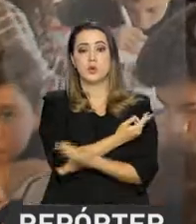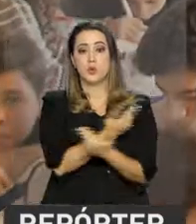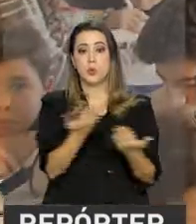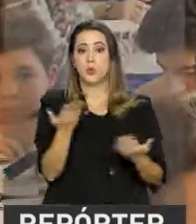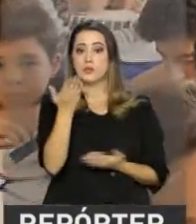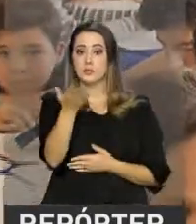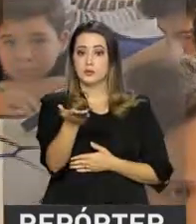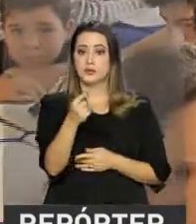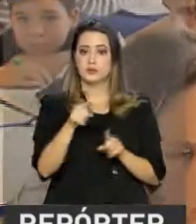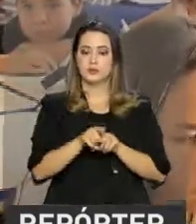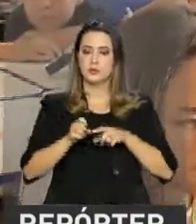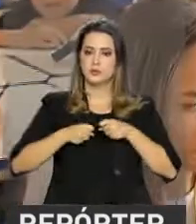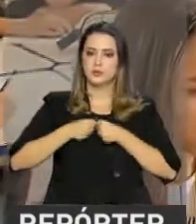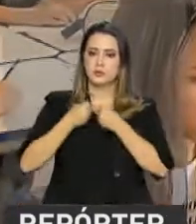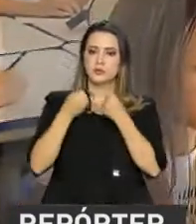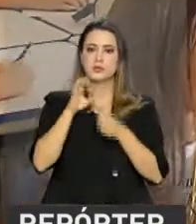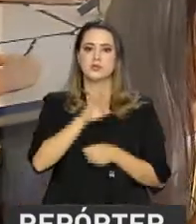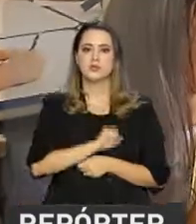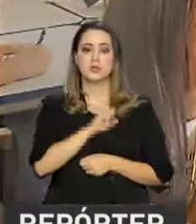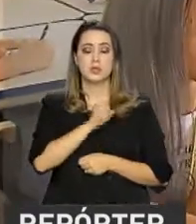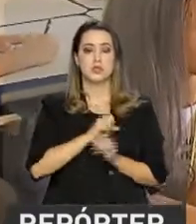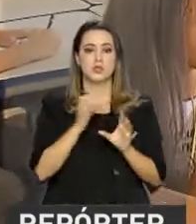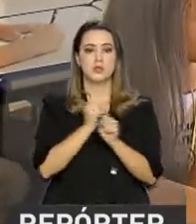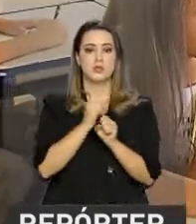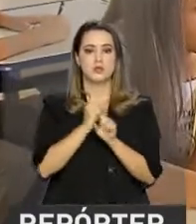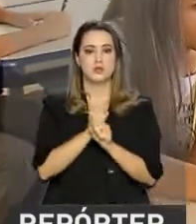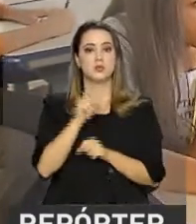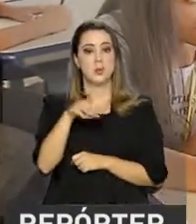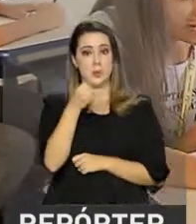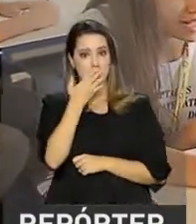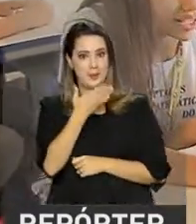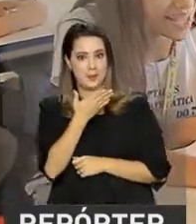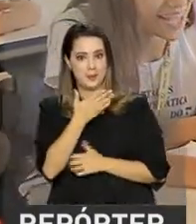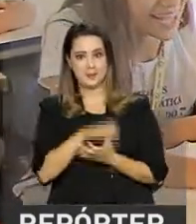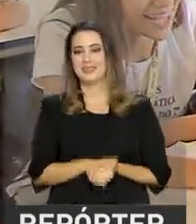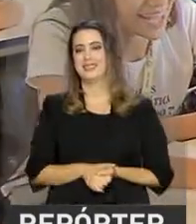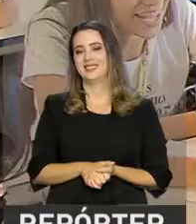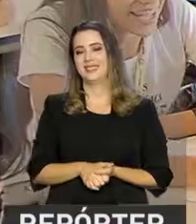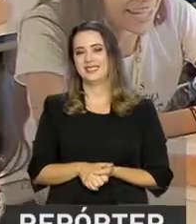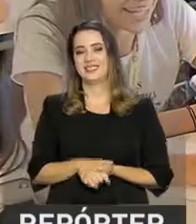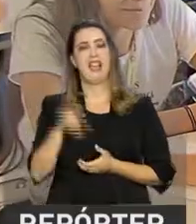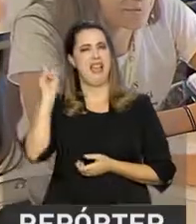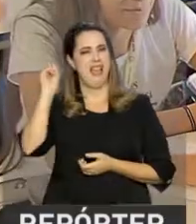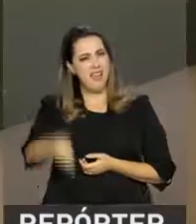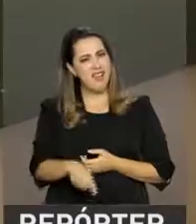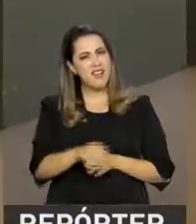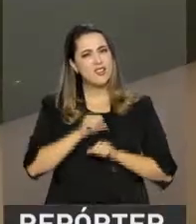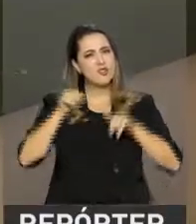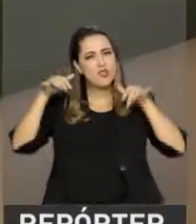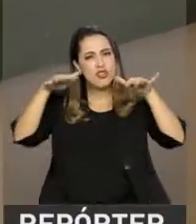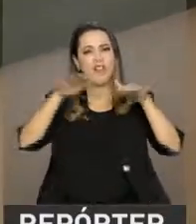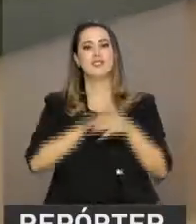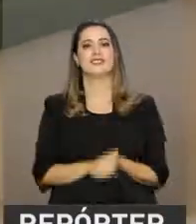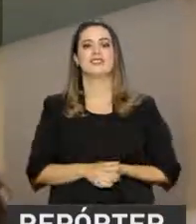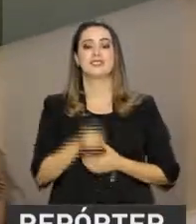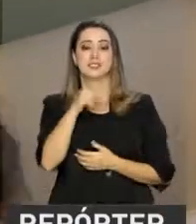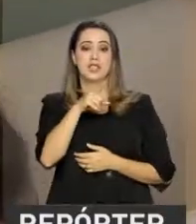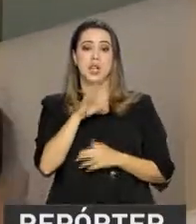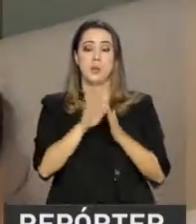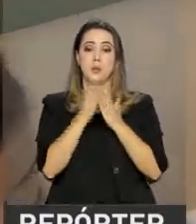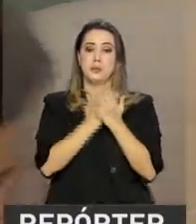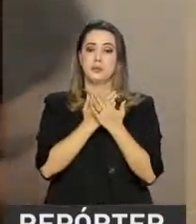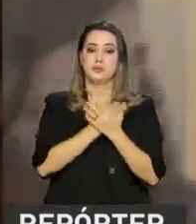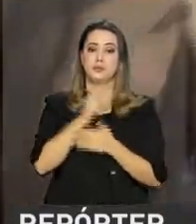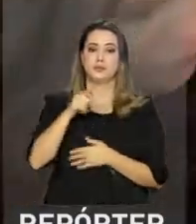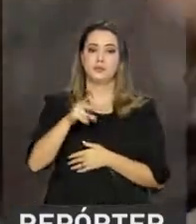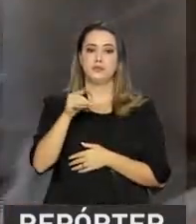esforçados e apaixonados por cálculos não é mesmo na sala desta professora do